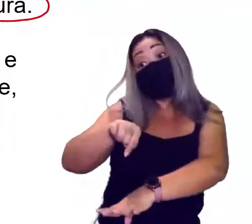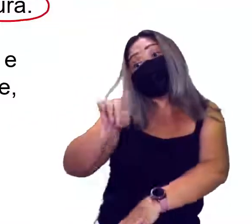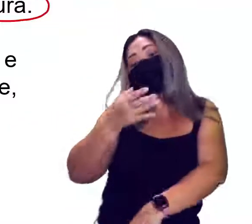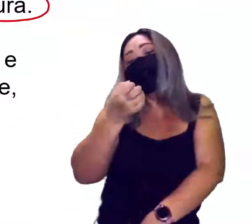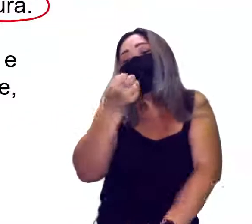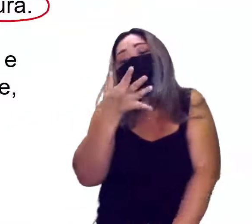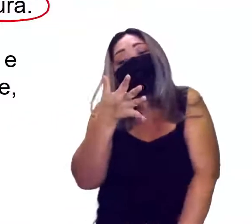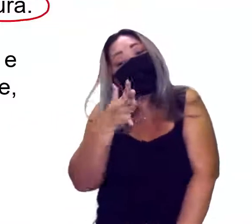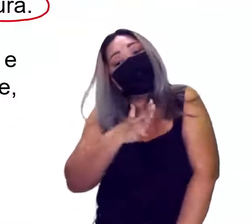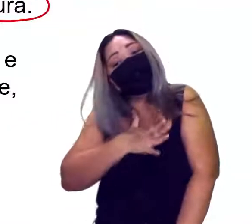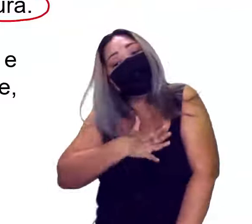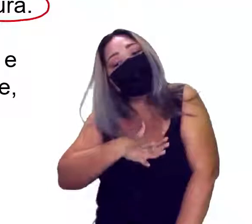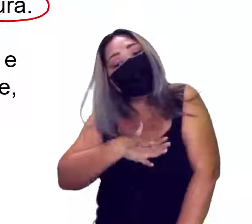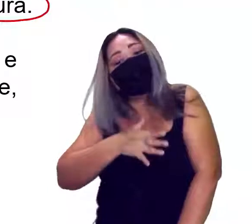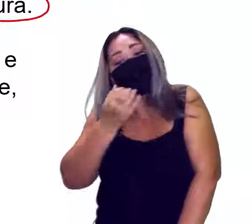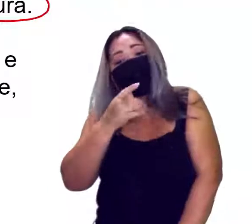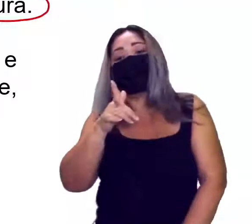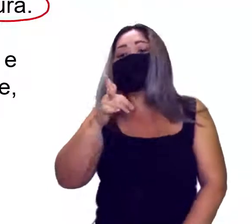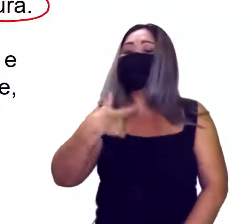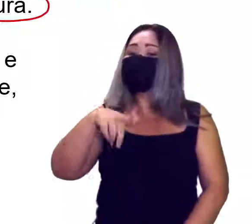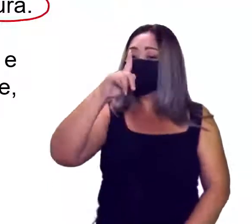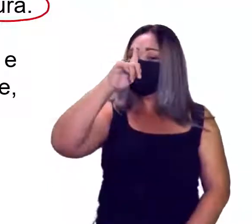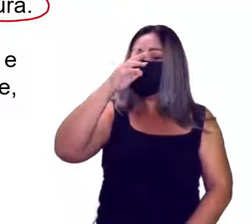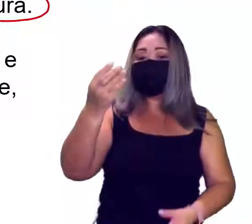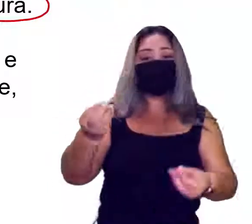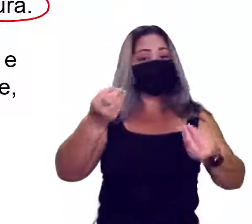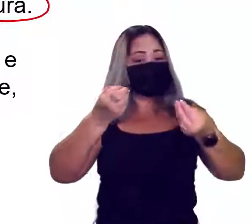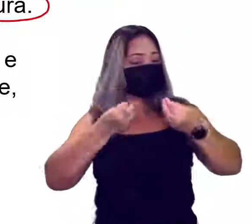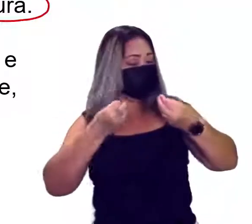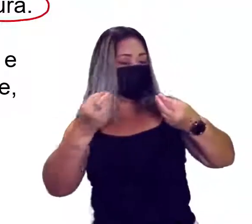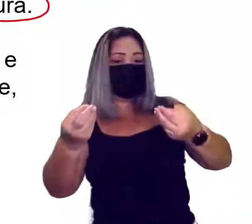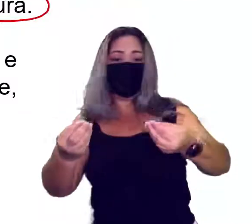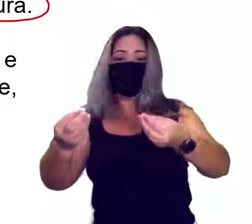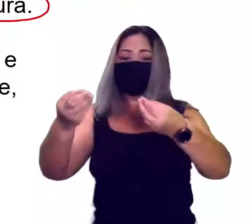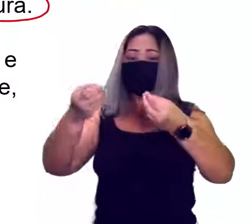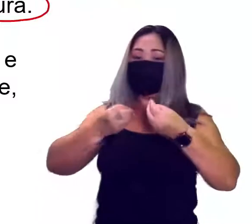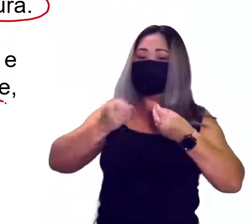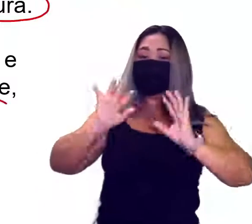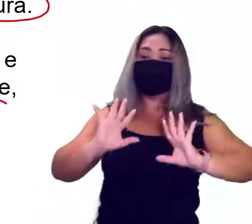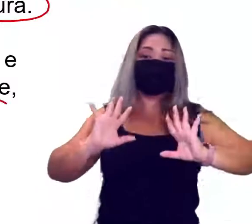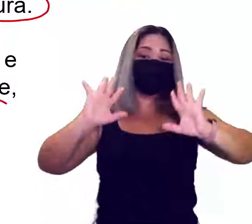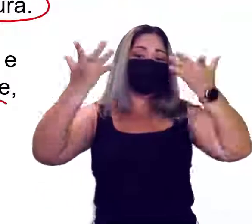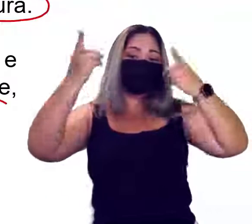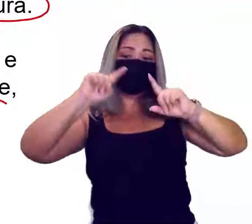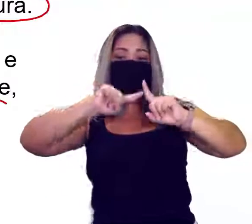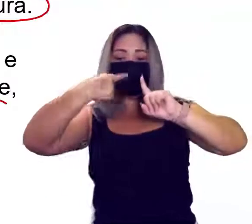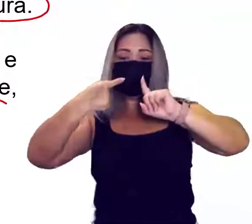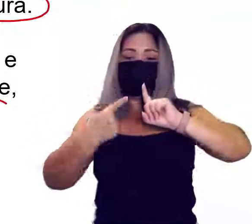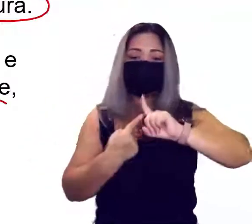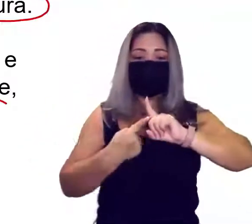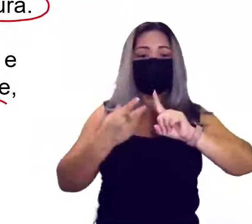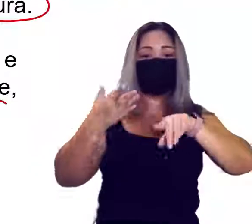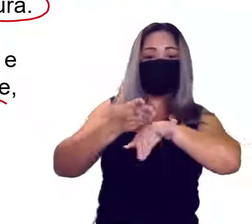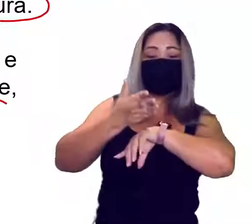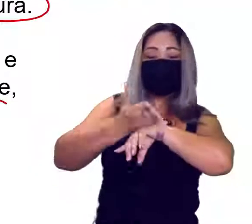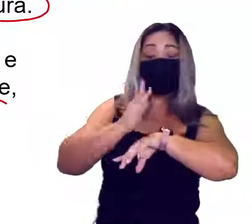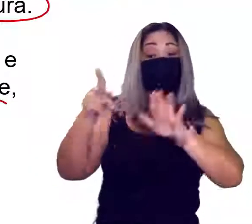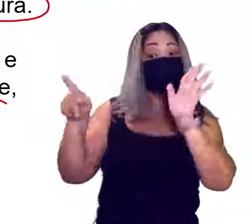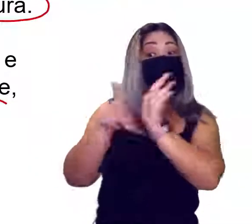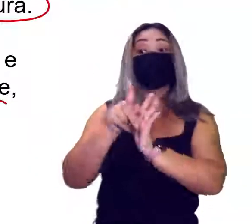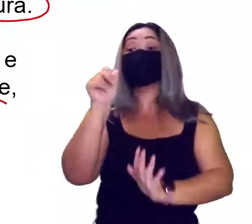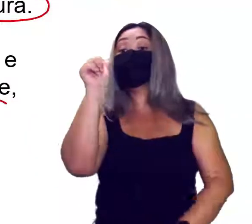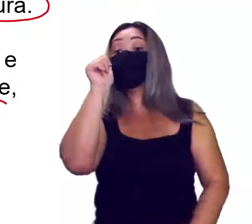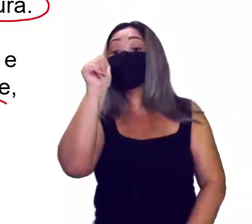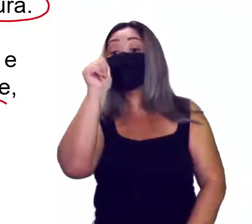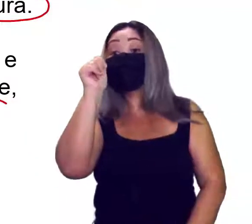bem boazinha, né, dos gregos, e recebia como homenagem o Festival da Fertilidade, com participação exclusiva